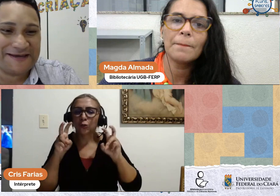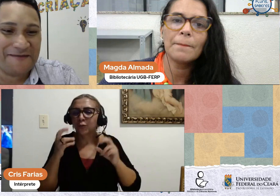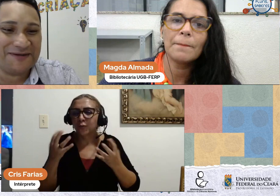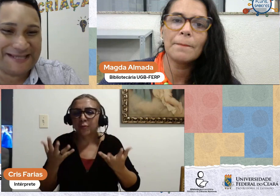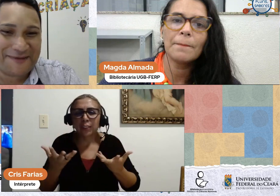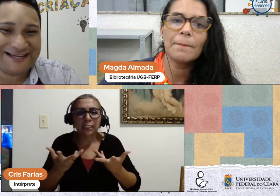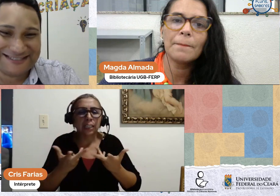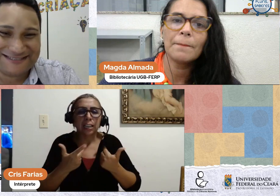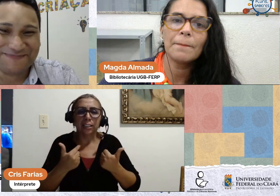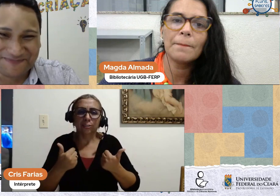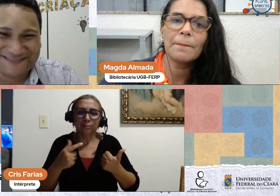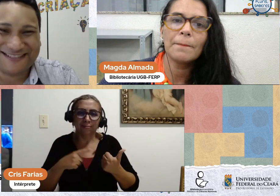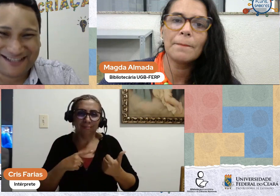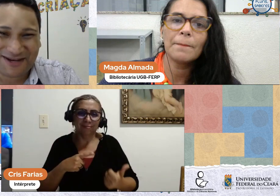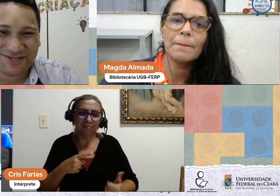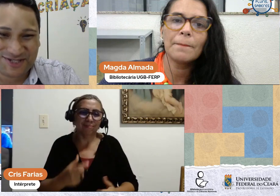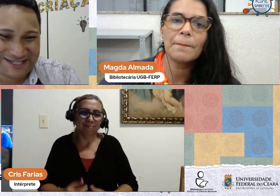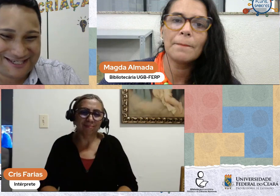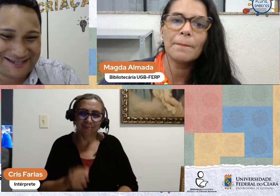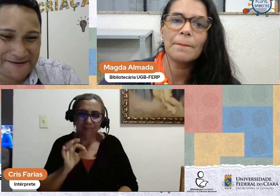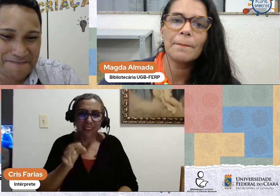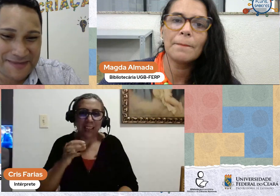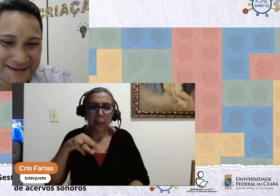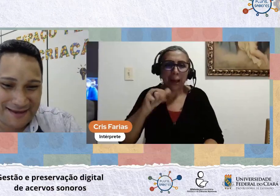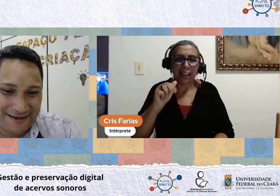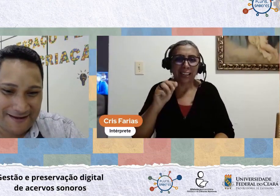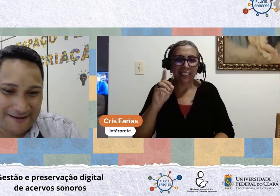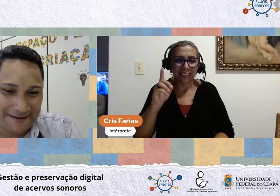para quem ama, né, Magda? Para a gente que